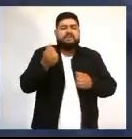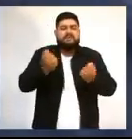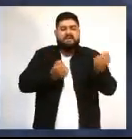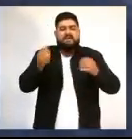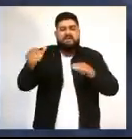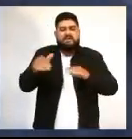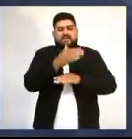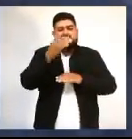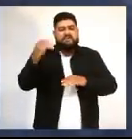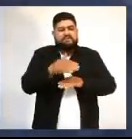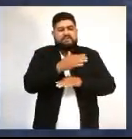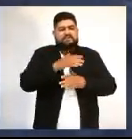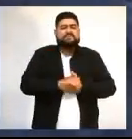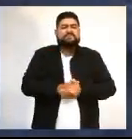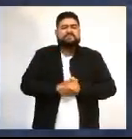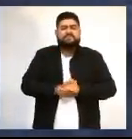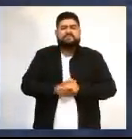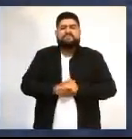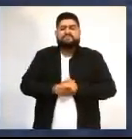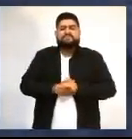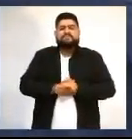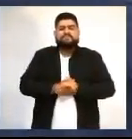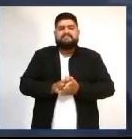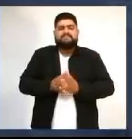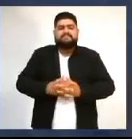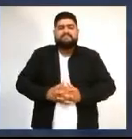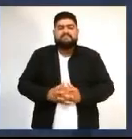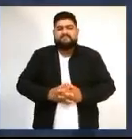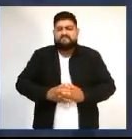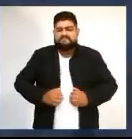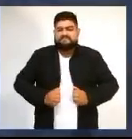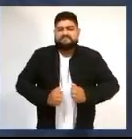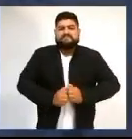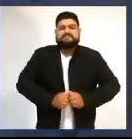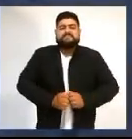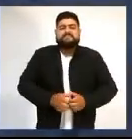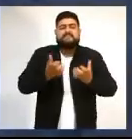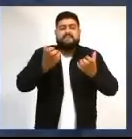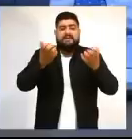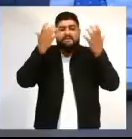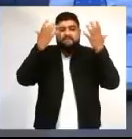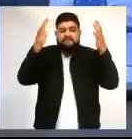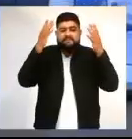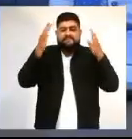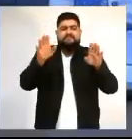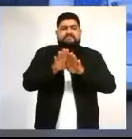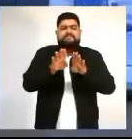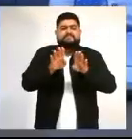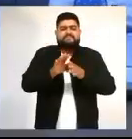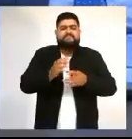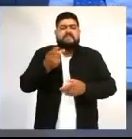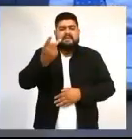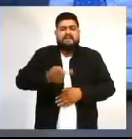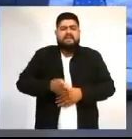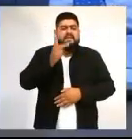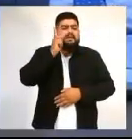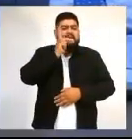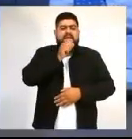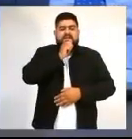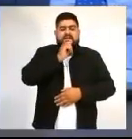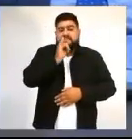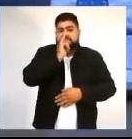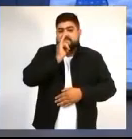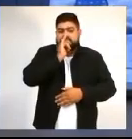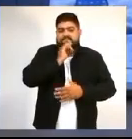Vossa Excelência também anda bastante, inclusive me e pediu a questão emprestado. Do prefeito, encerrou eu vou ver a palavra. Lá, eu quero parabenizar também que aqui em Porto Velho, por